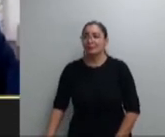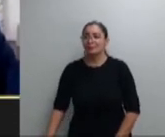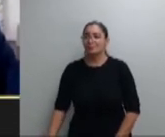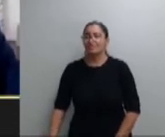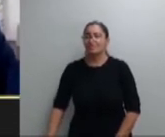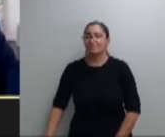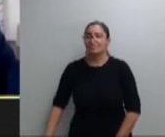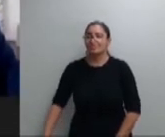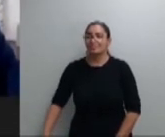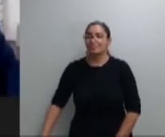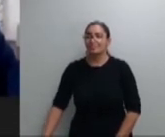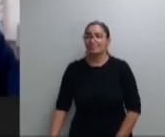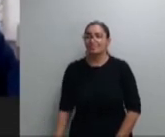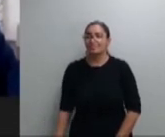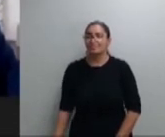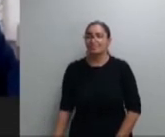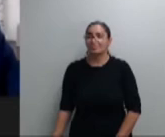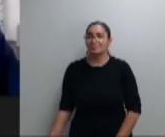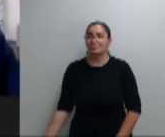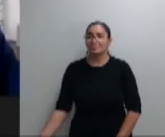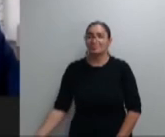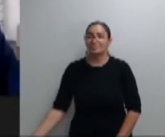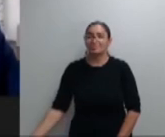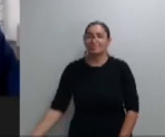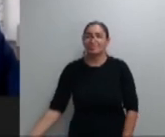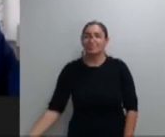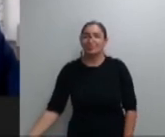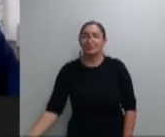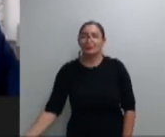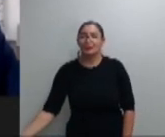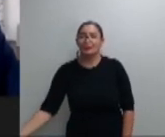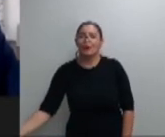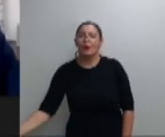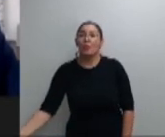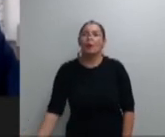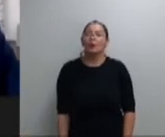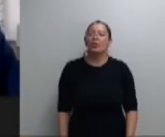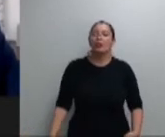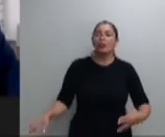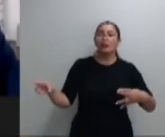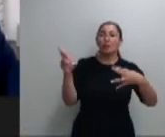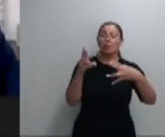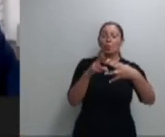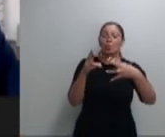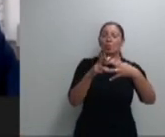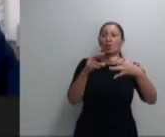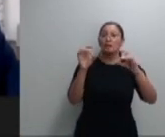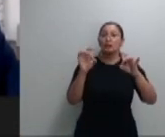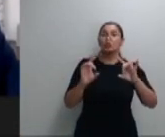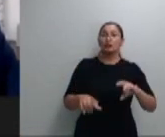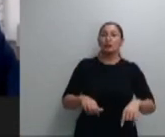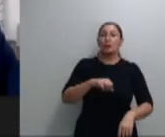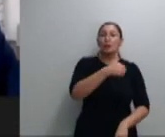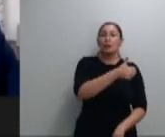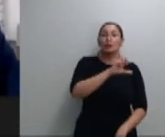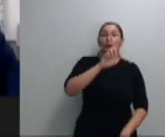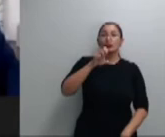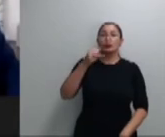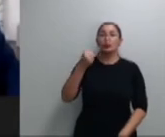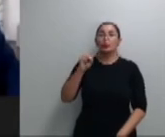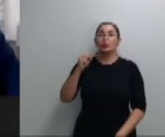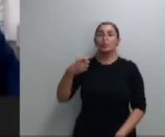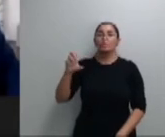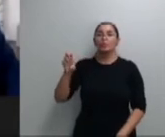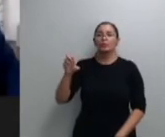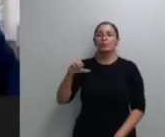ministro Napoleão é o recurso especial de número 1 milhão 585 mil 262